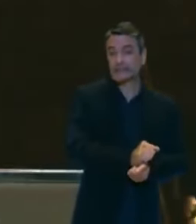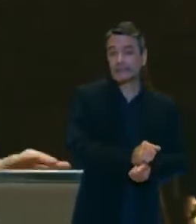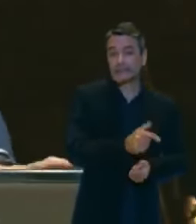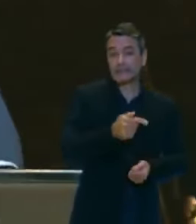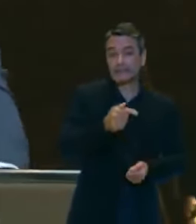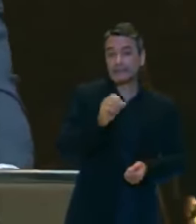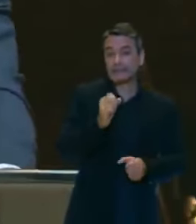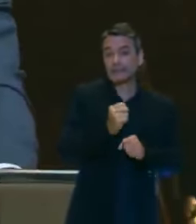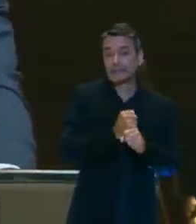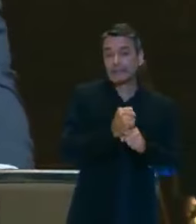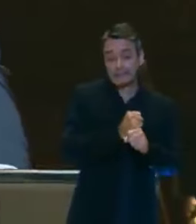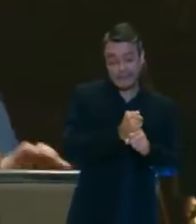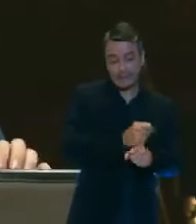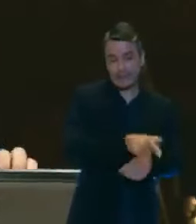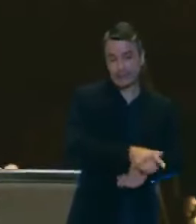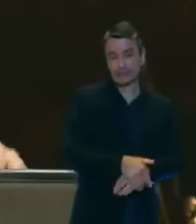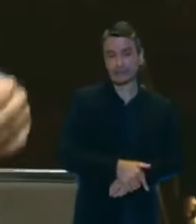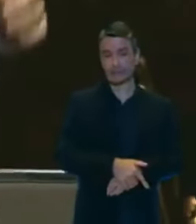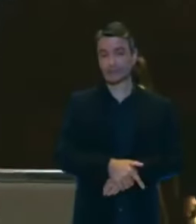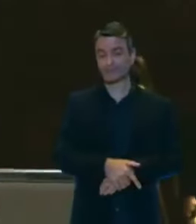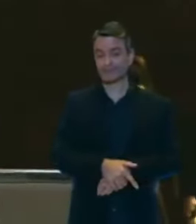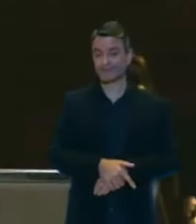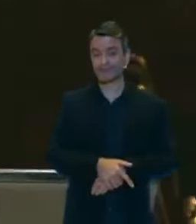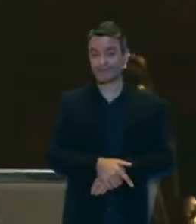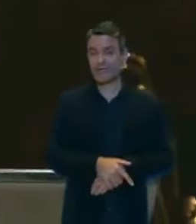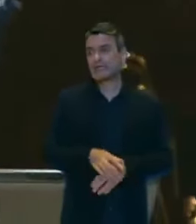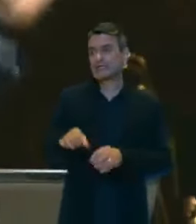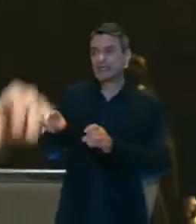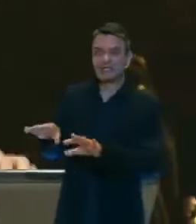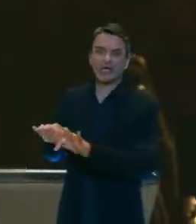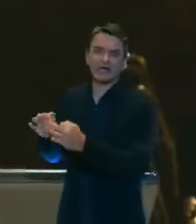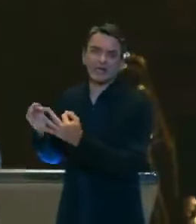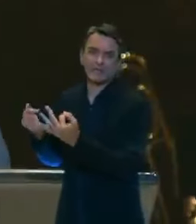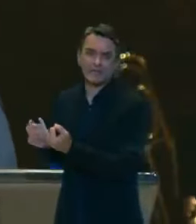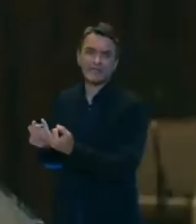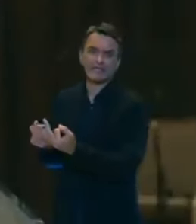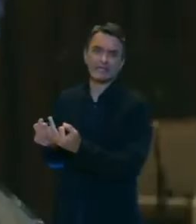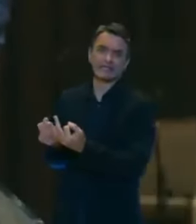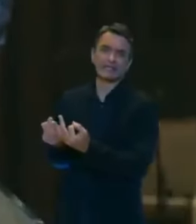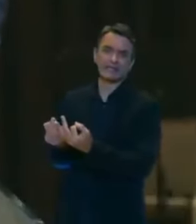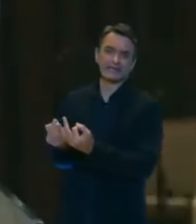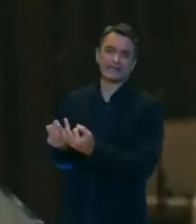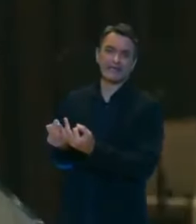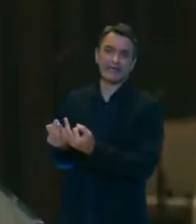haviam saído de casa há muito tempo. Alguns deixaram familiares para trás, outros foram